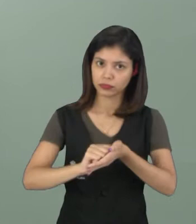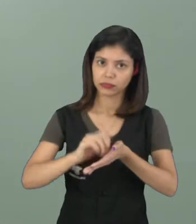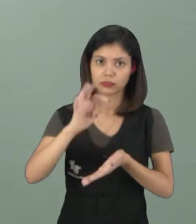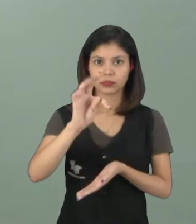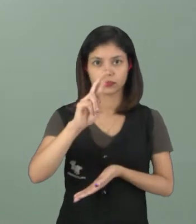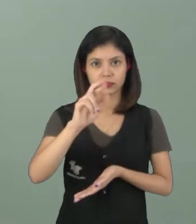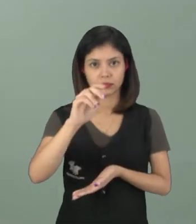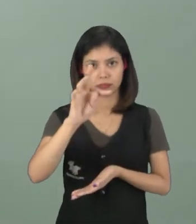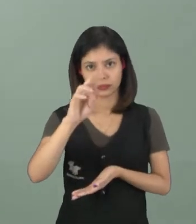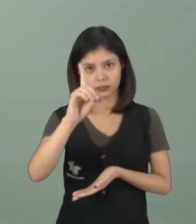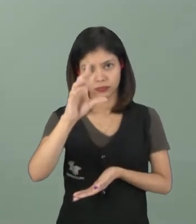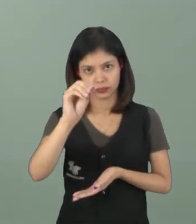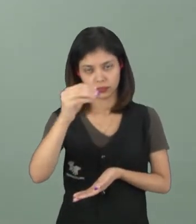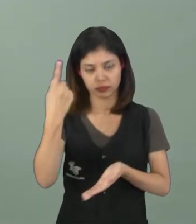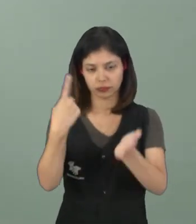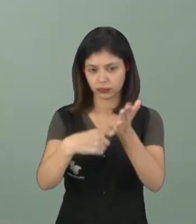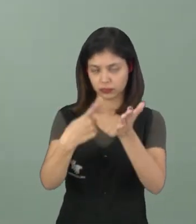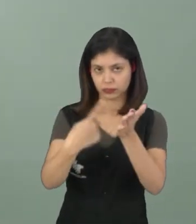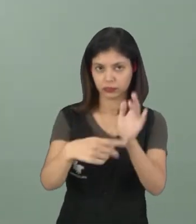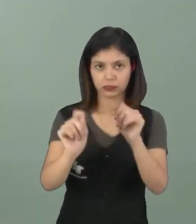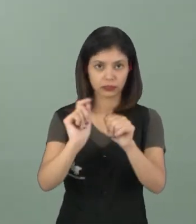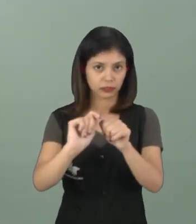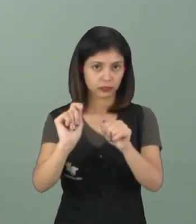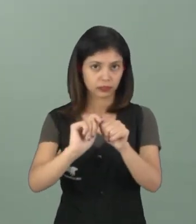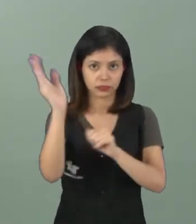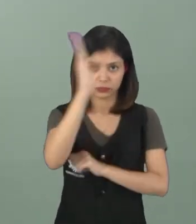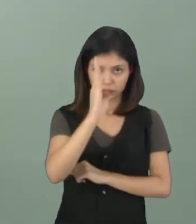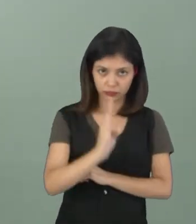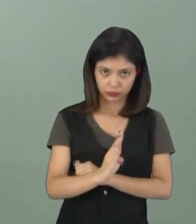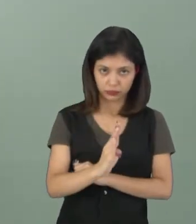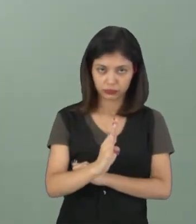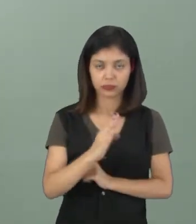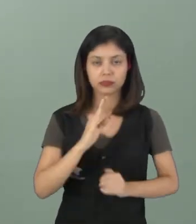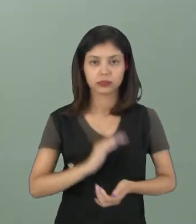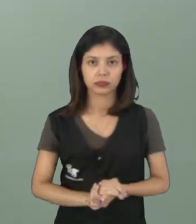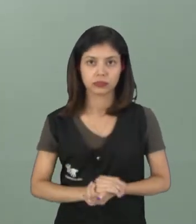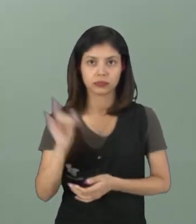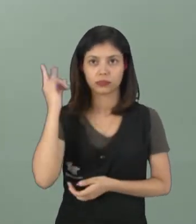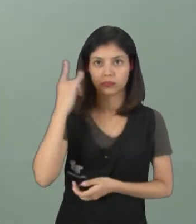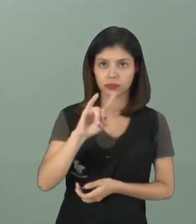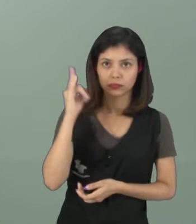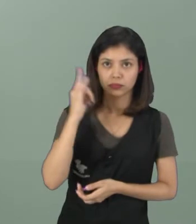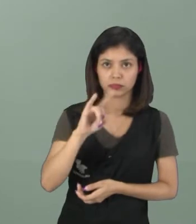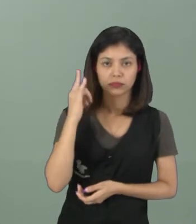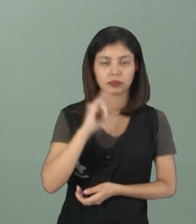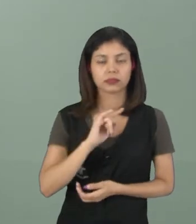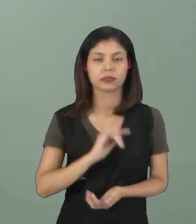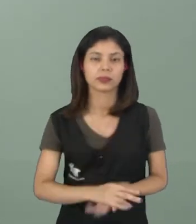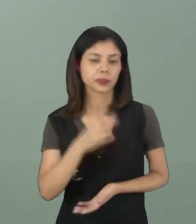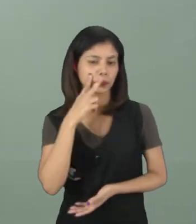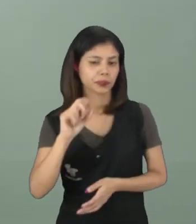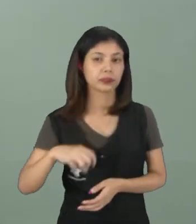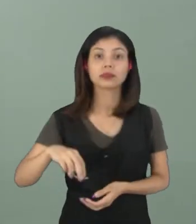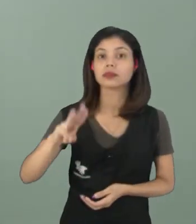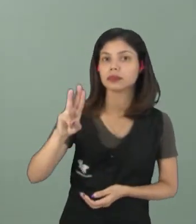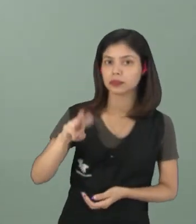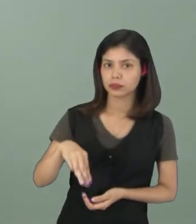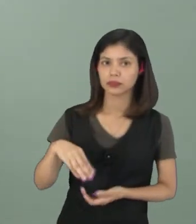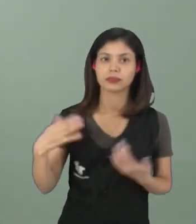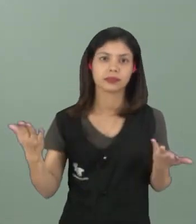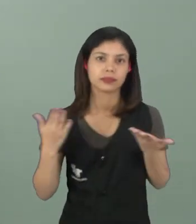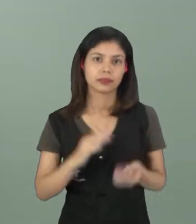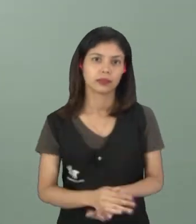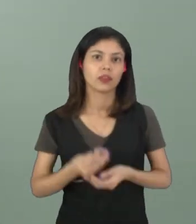de Petrópolis o acordo que foi feito entre o Brasil entre Brasil e Bolívia é para ver quem